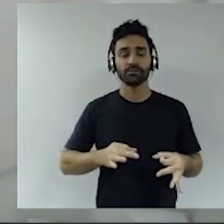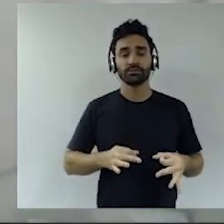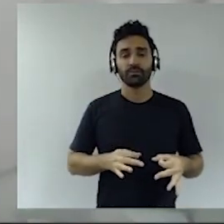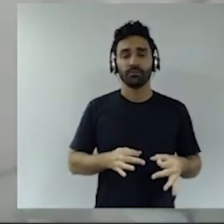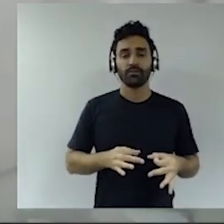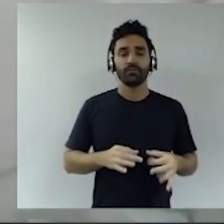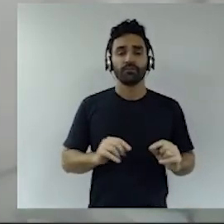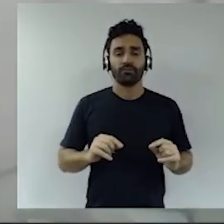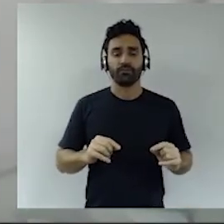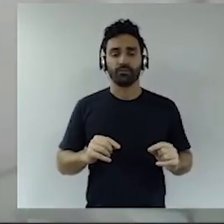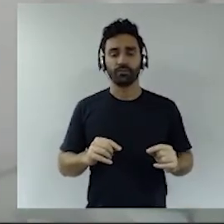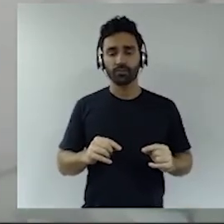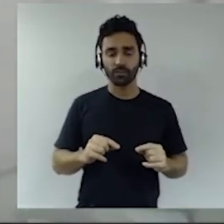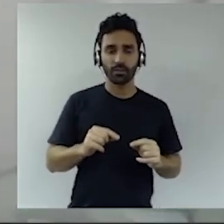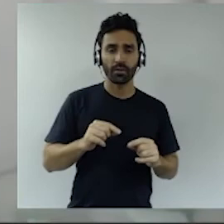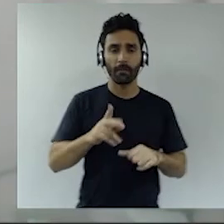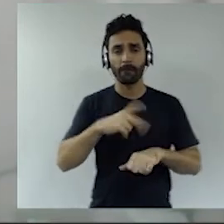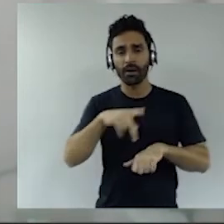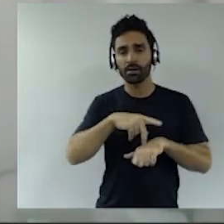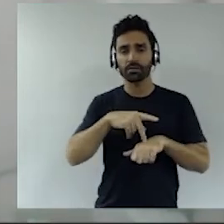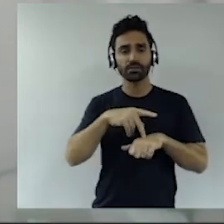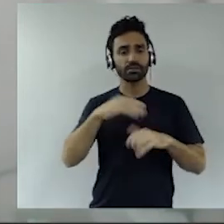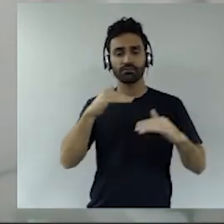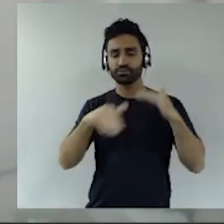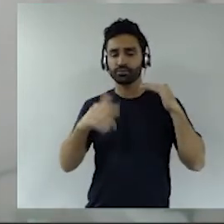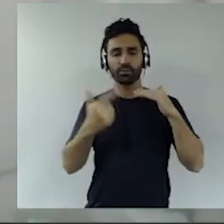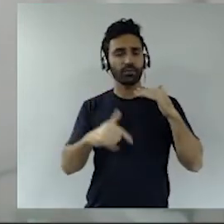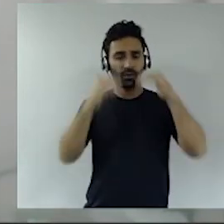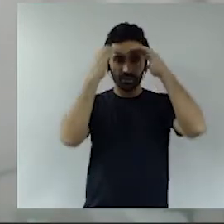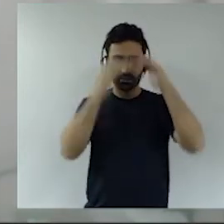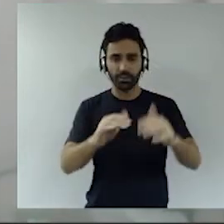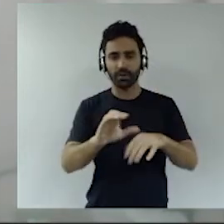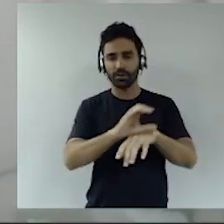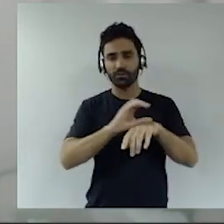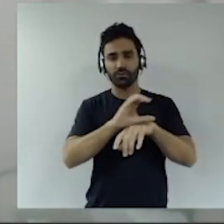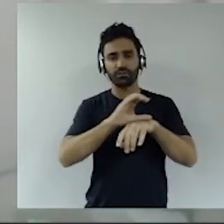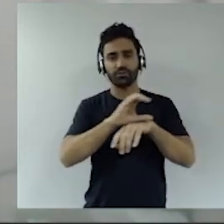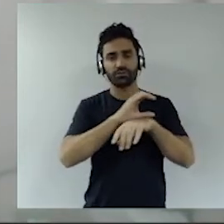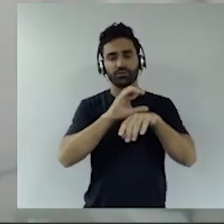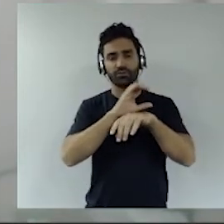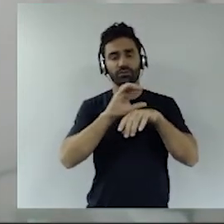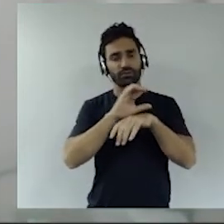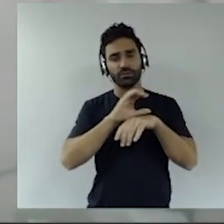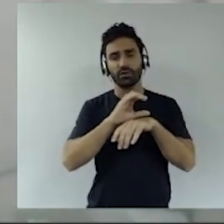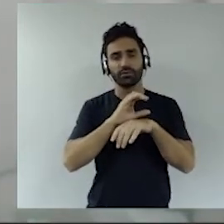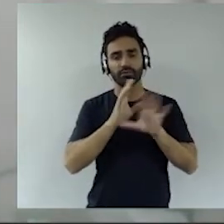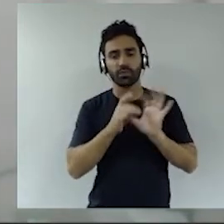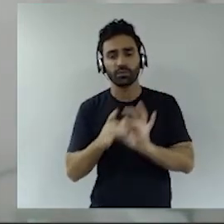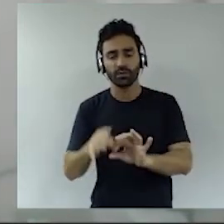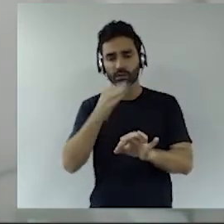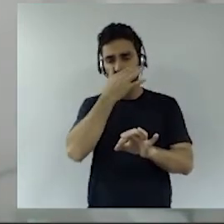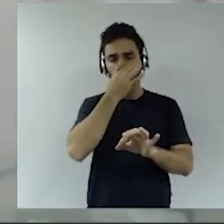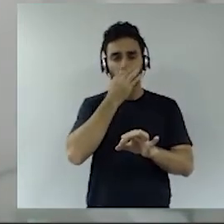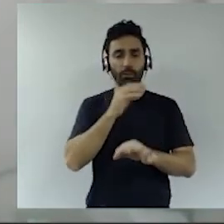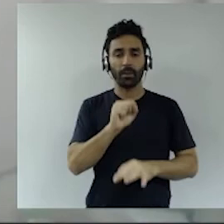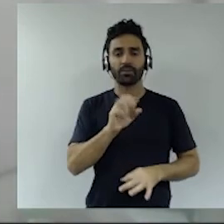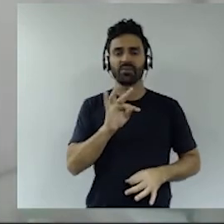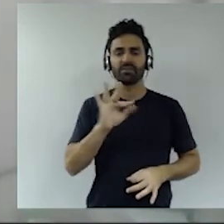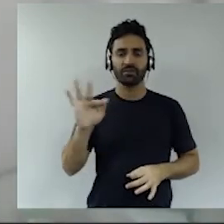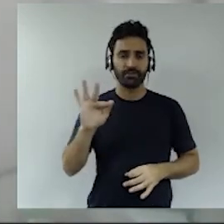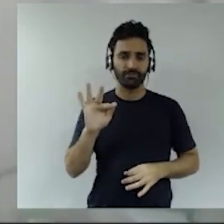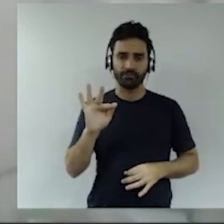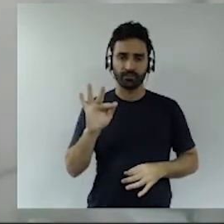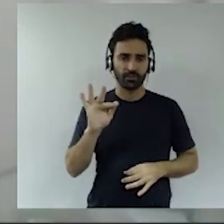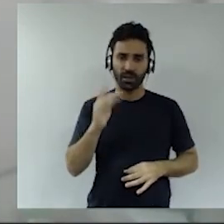de um Estado inconstitucional de coisas na dicção do Supremo Tribunal Federal, que não foi buscar na Europa nem